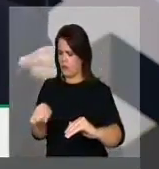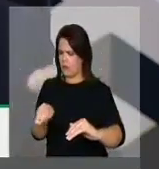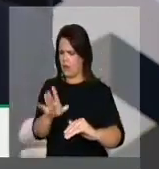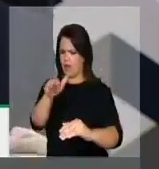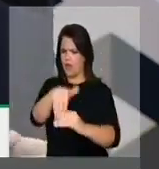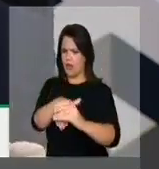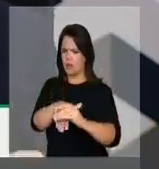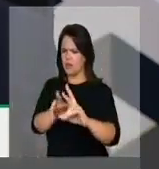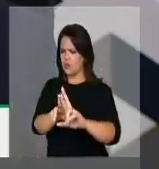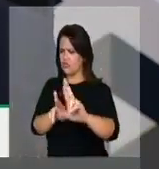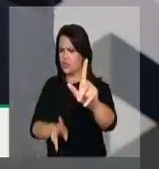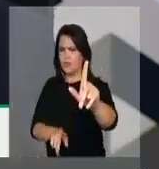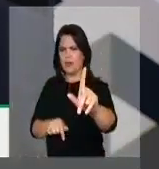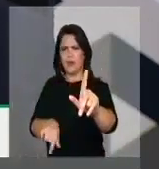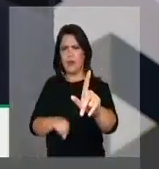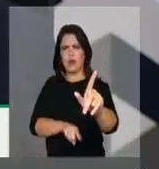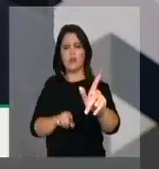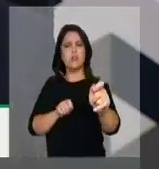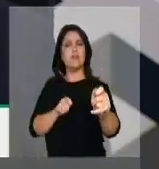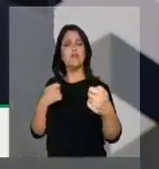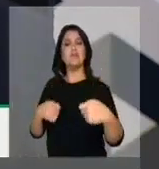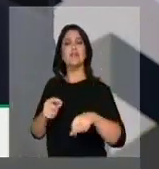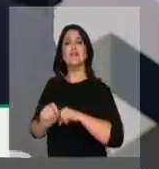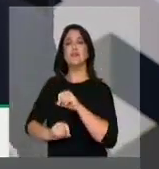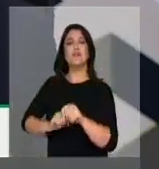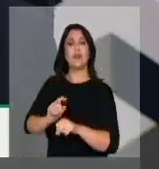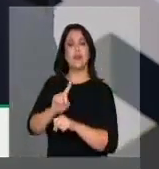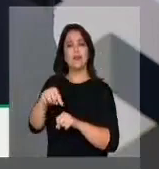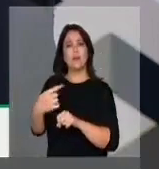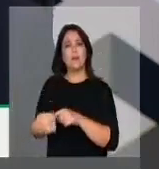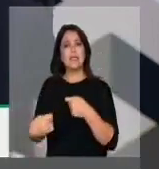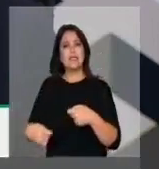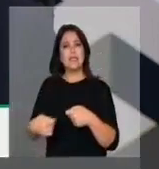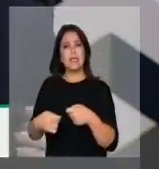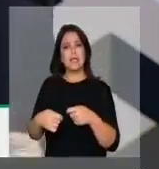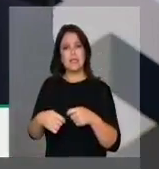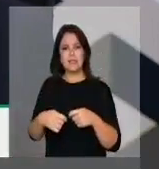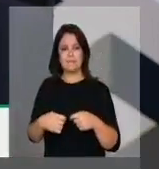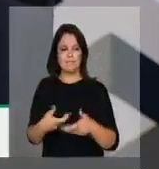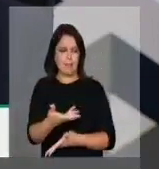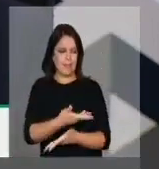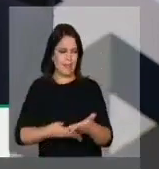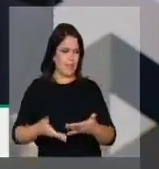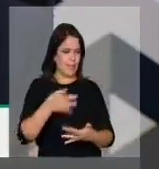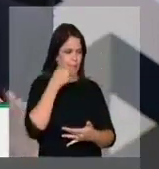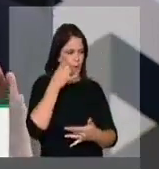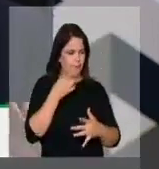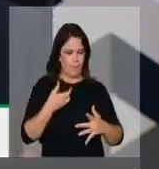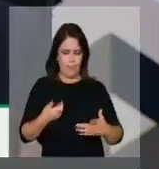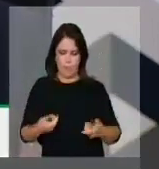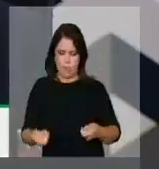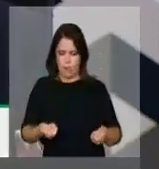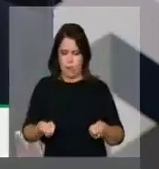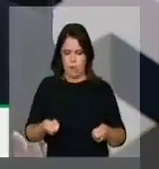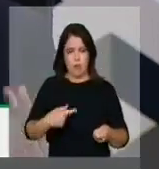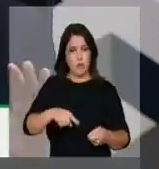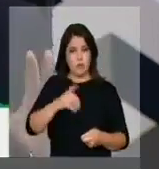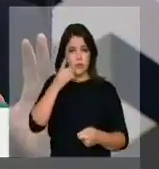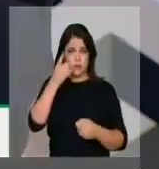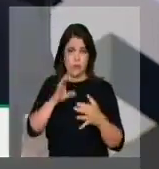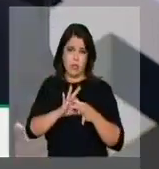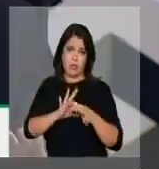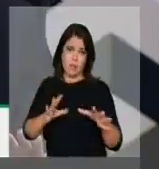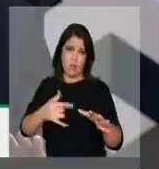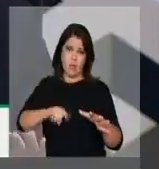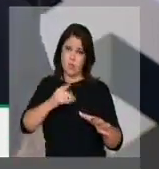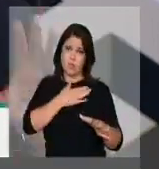uma eleição distinta do parlamento, ele precisa de maioria parlamentar. Nas democracias, desculpem,